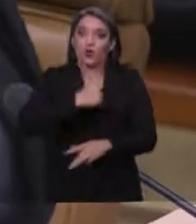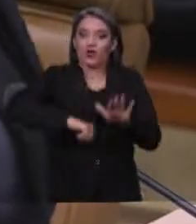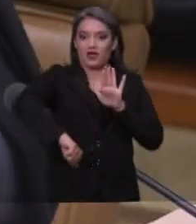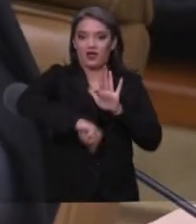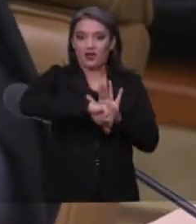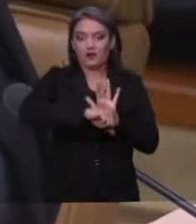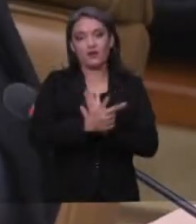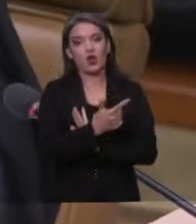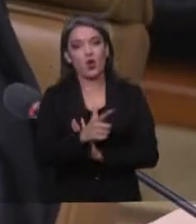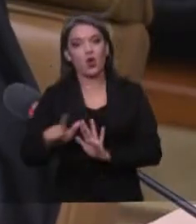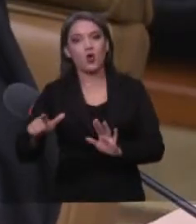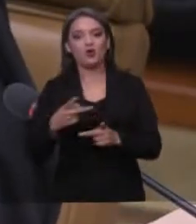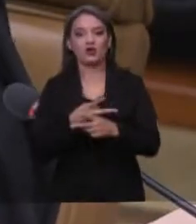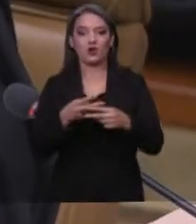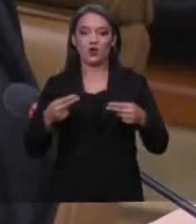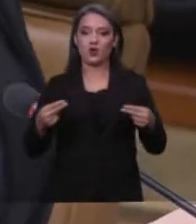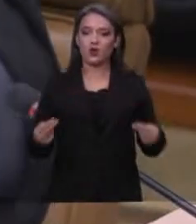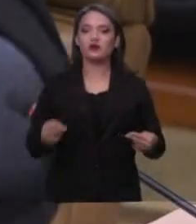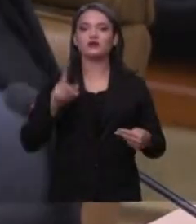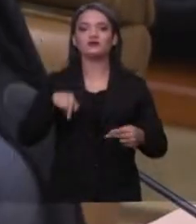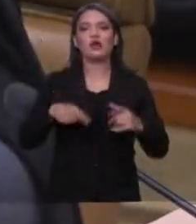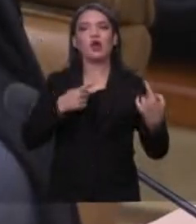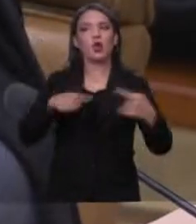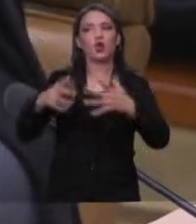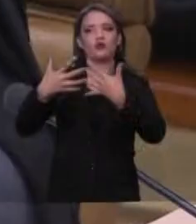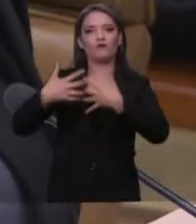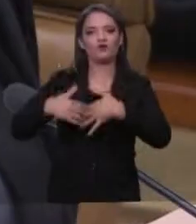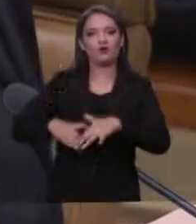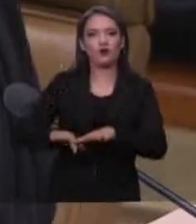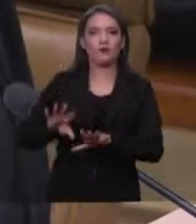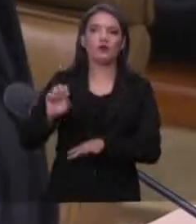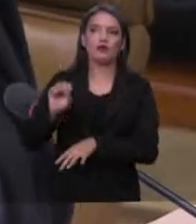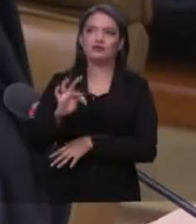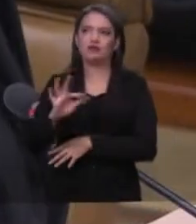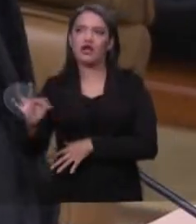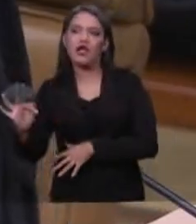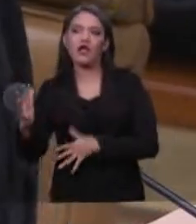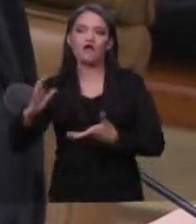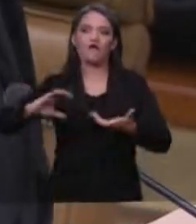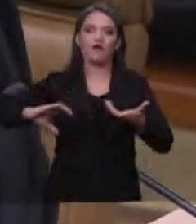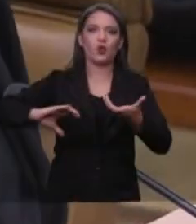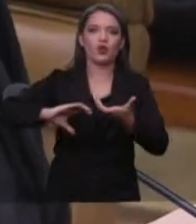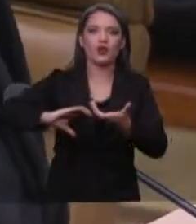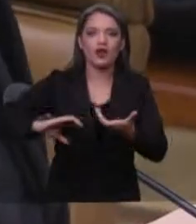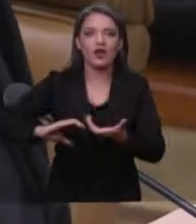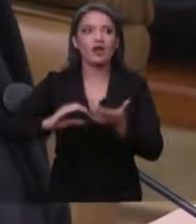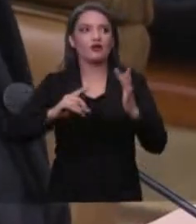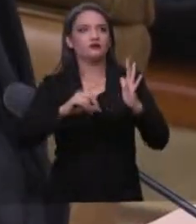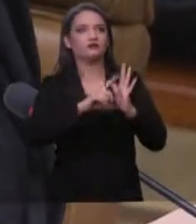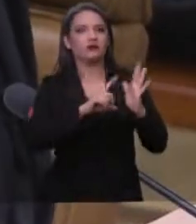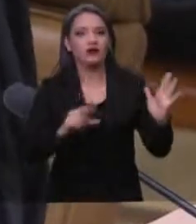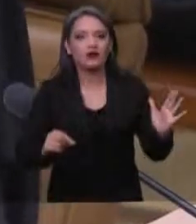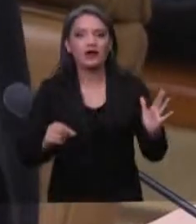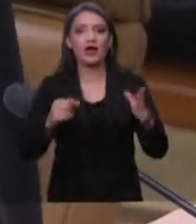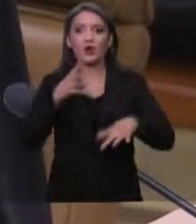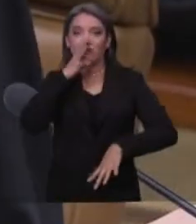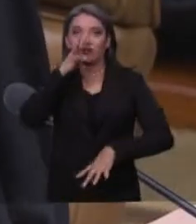o funcionamento do Supremo Tribunal Federal ou do Congresso Nacional com a invasão impedindo a atuação.